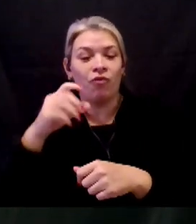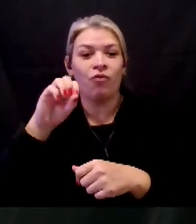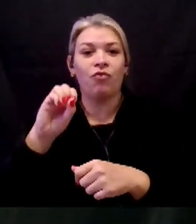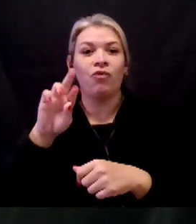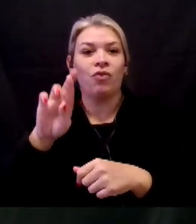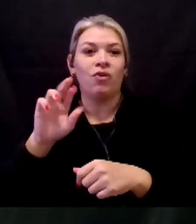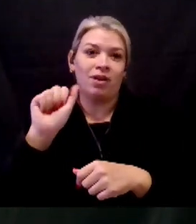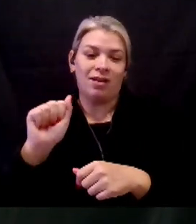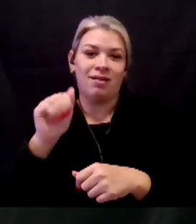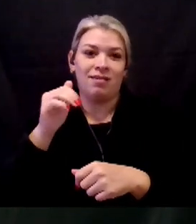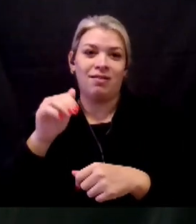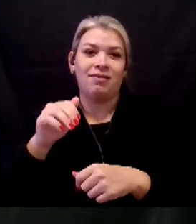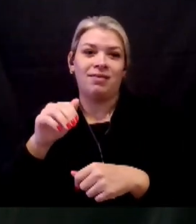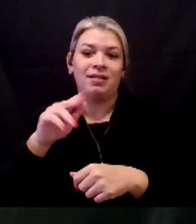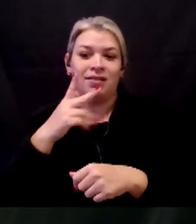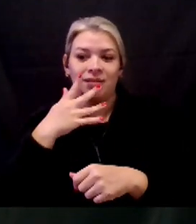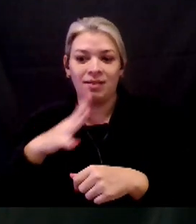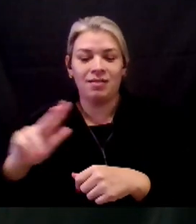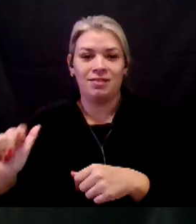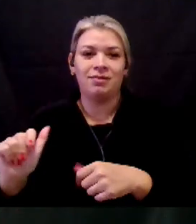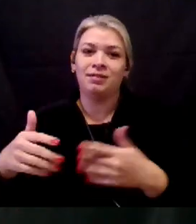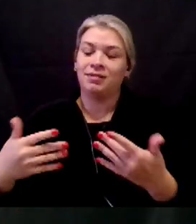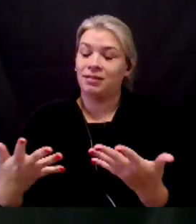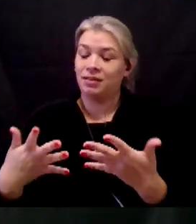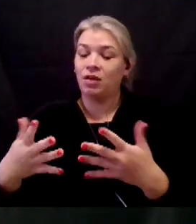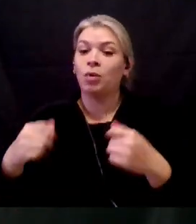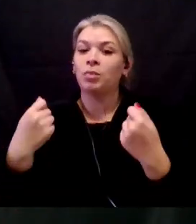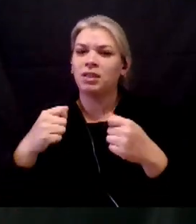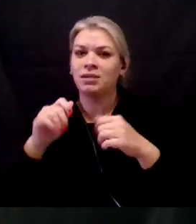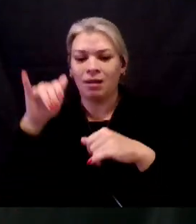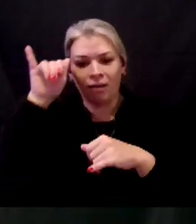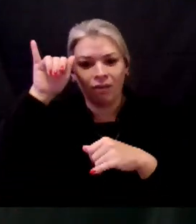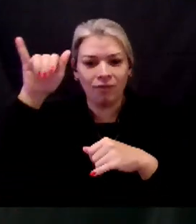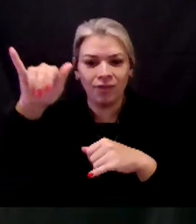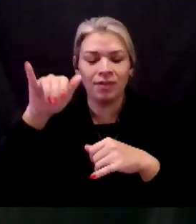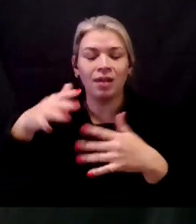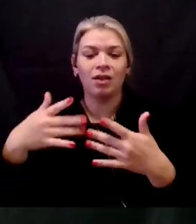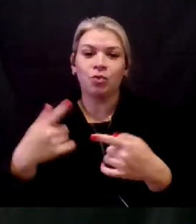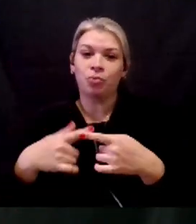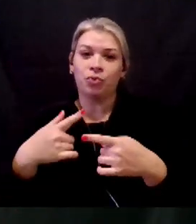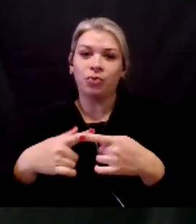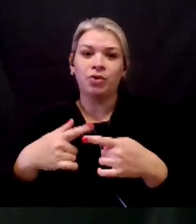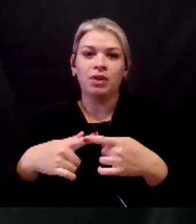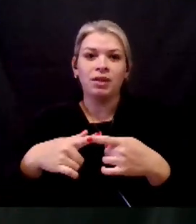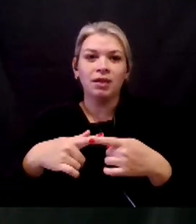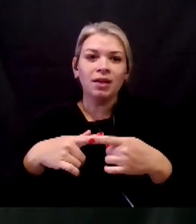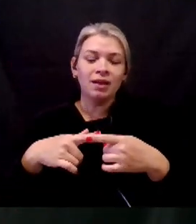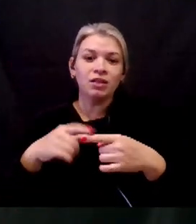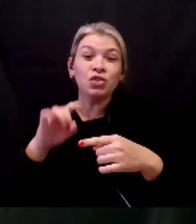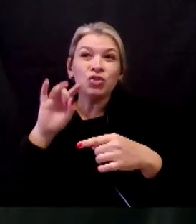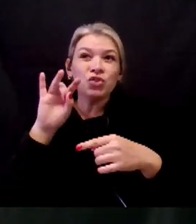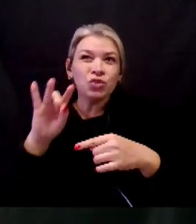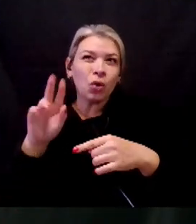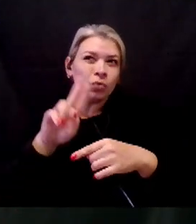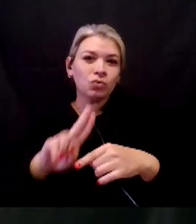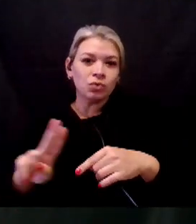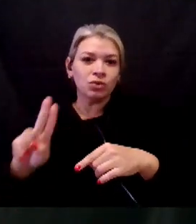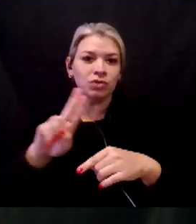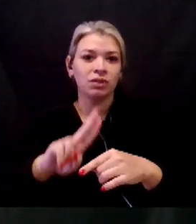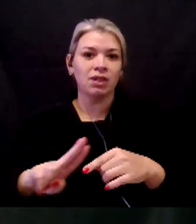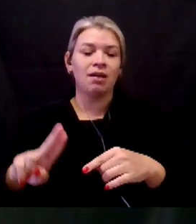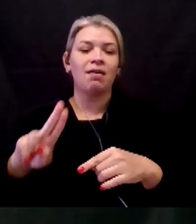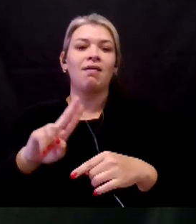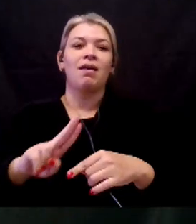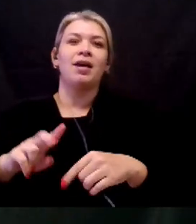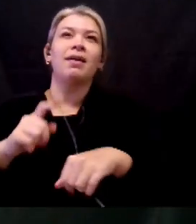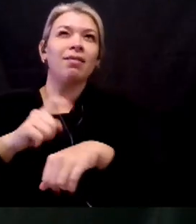Pediatria, o uso deve ser evitado ao máximo e restrito a ocasiões especiais, né? Produtos comercializados